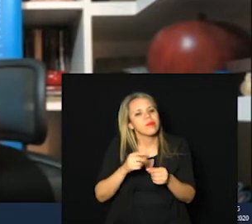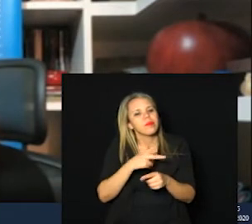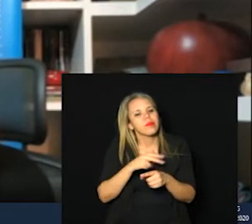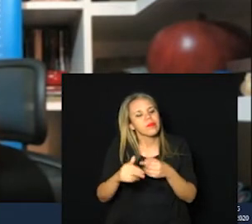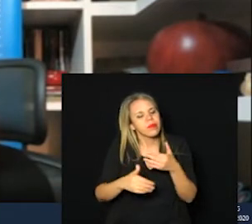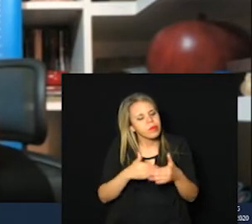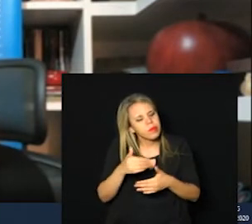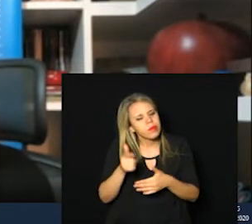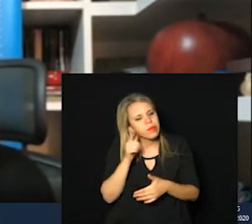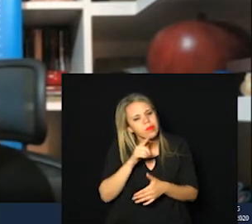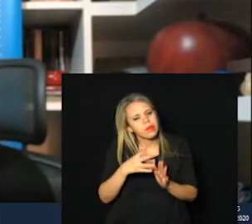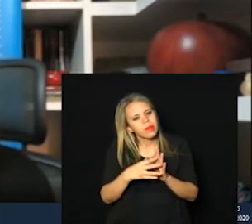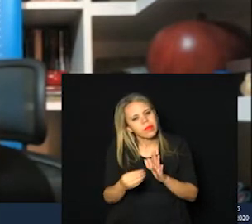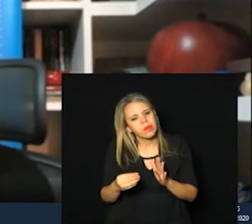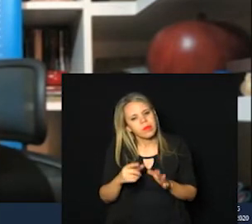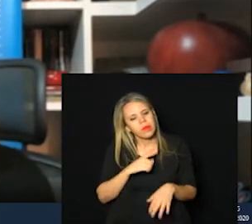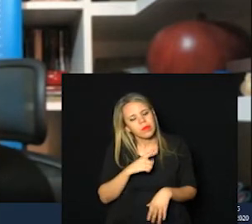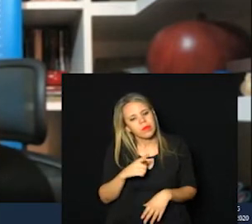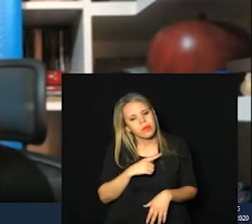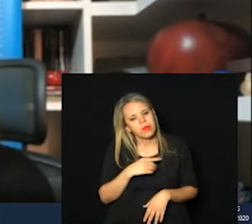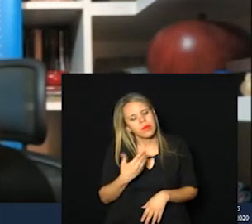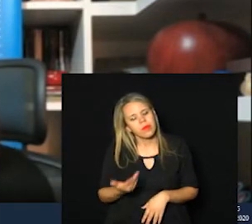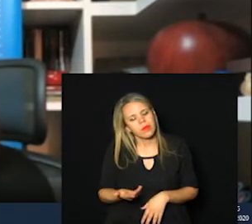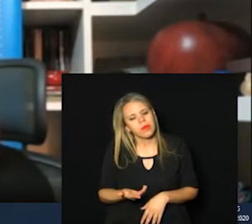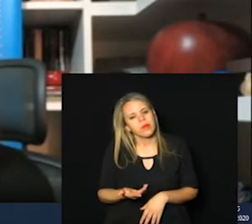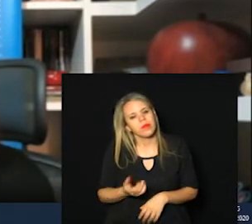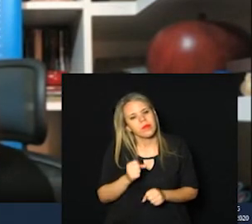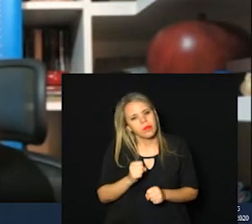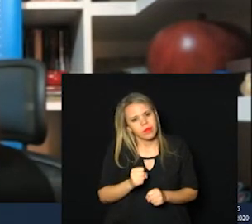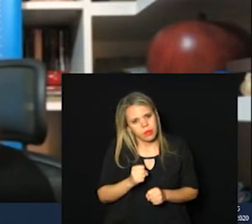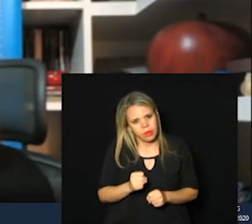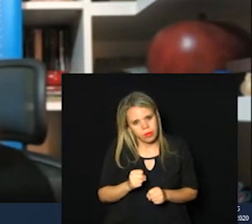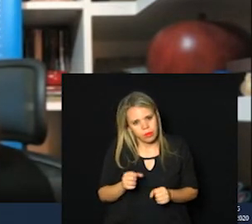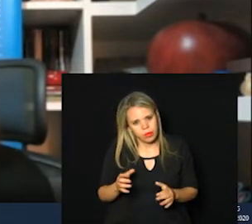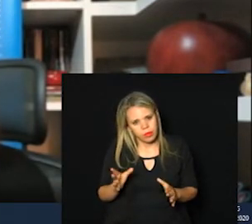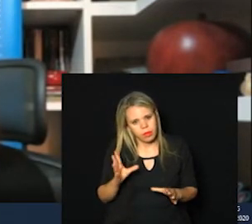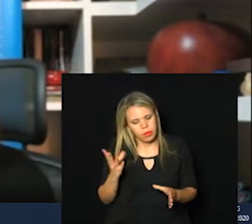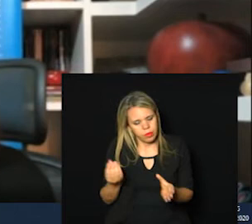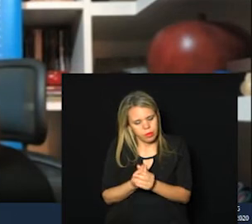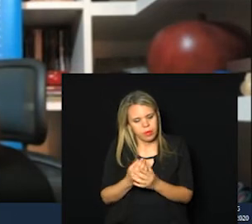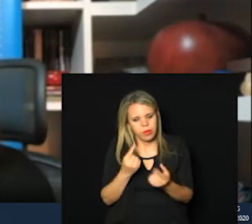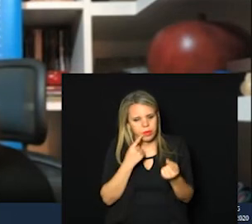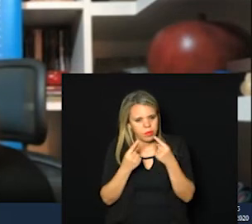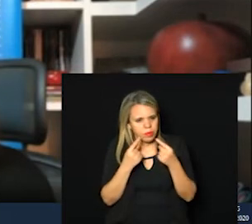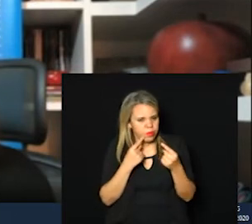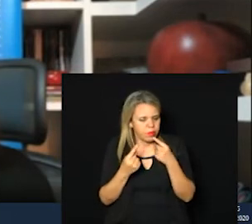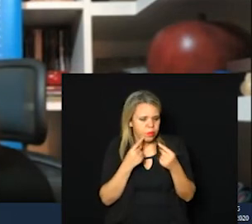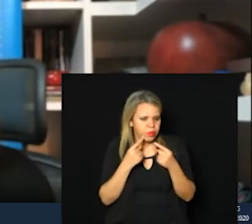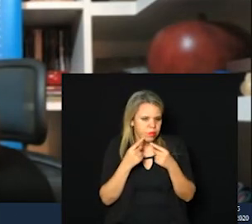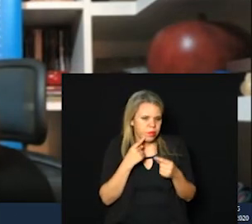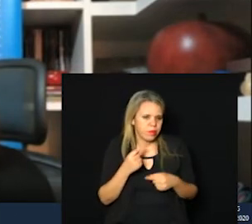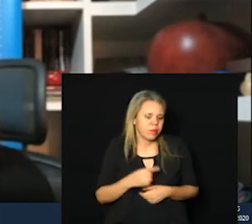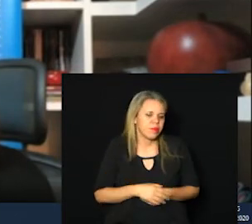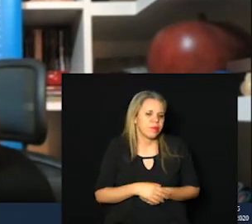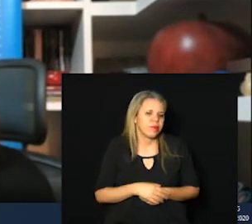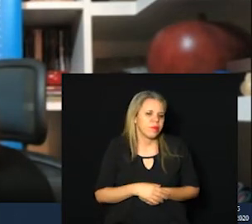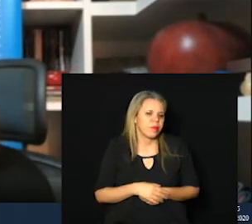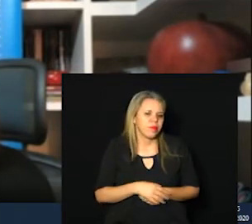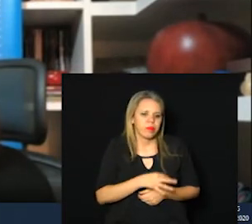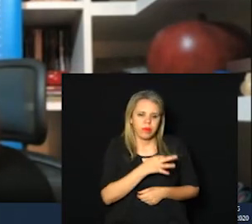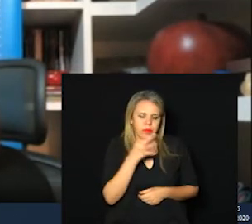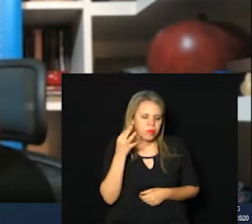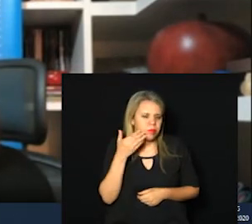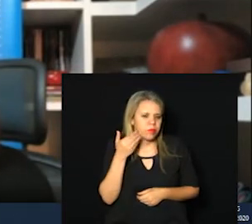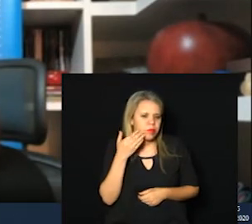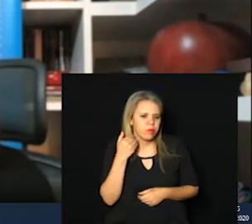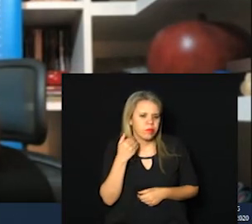né, nos modelos que nós temos e poder também instituir esse diálogo extremamente frutífero e necessário